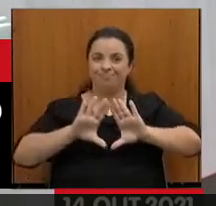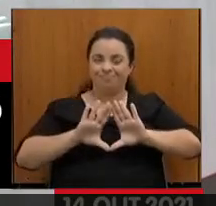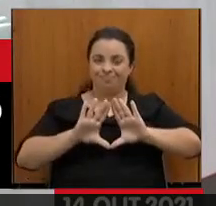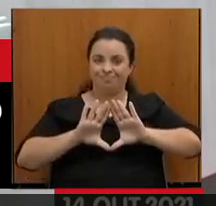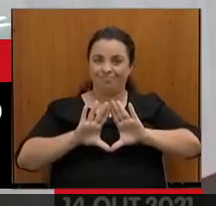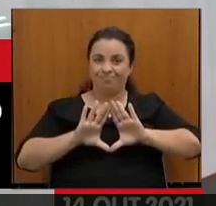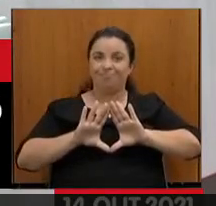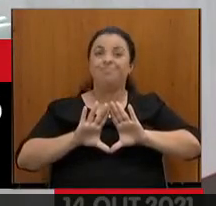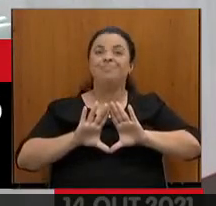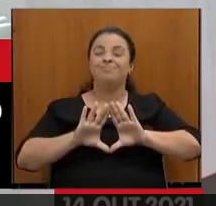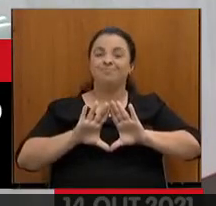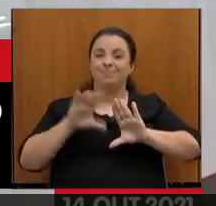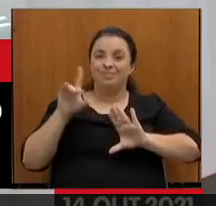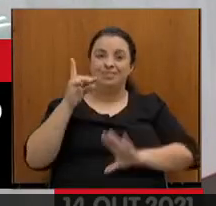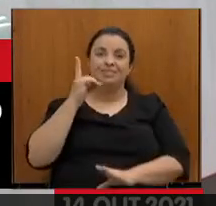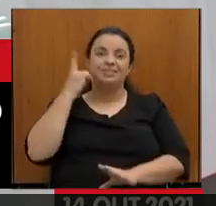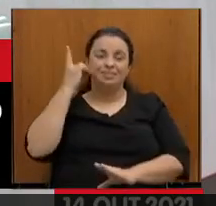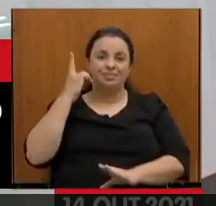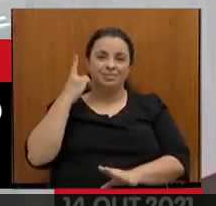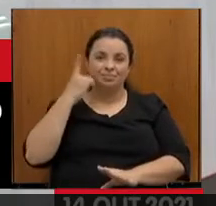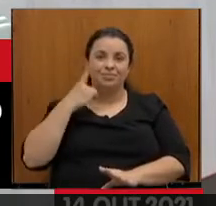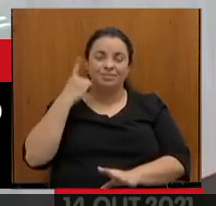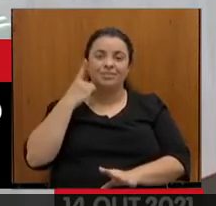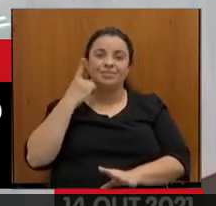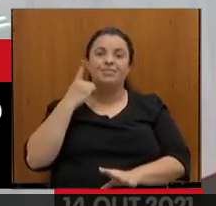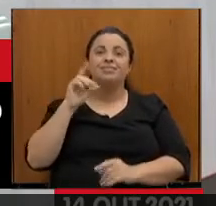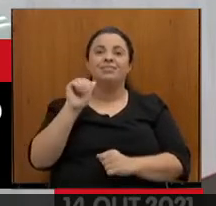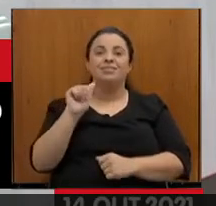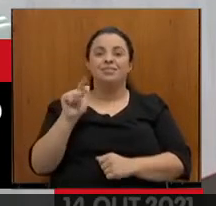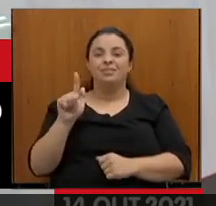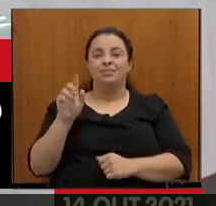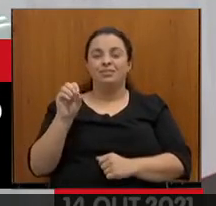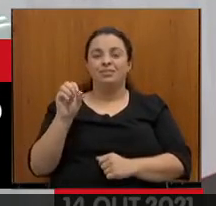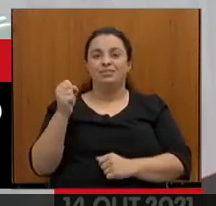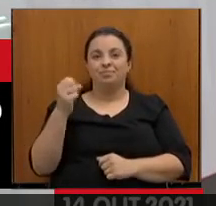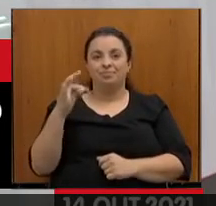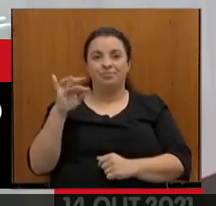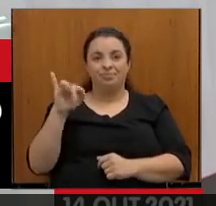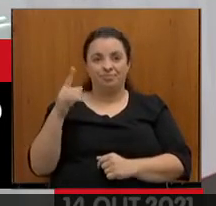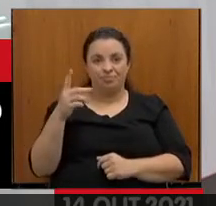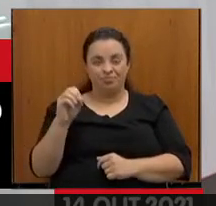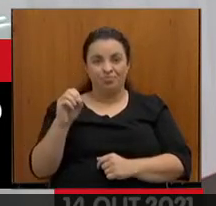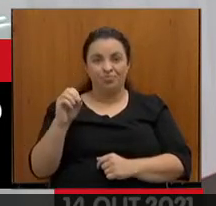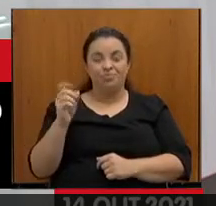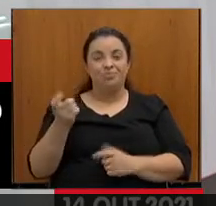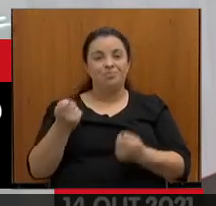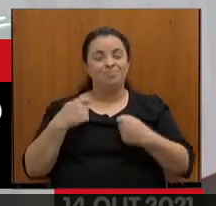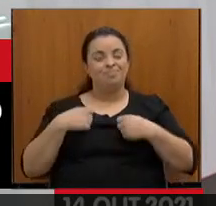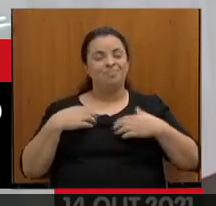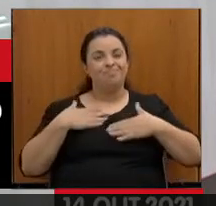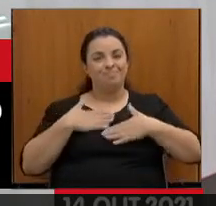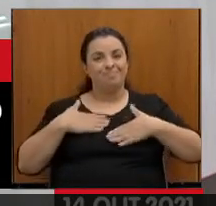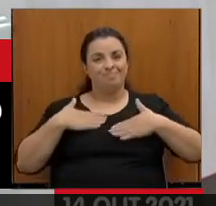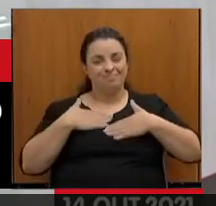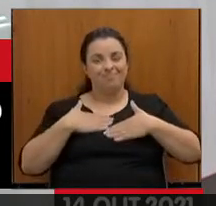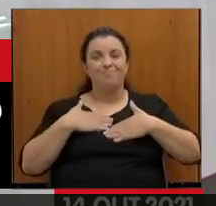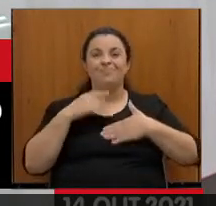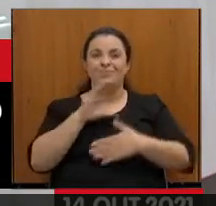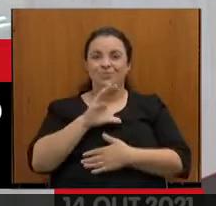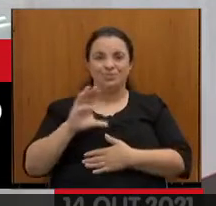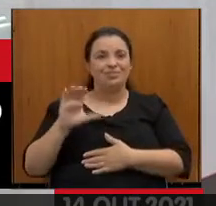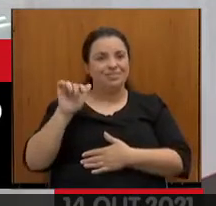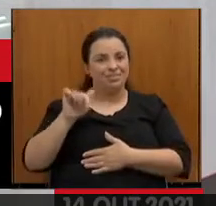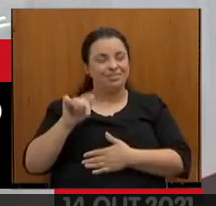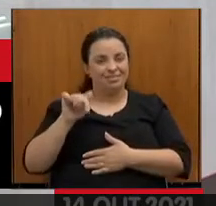do Estado de Minas Gerais, deputado Agostinho Patrus, a quem muito me honra estar ladeada, sendo coordenada aqui na